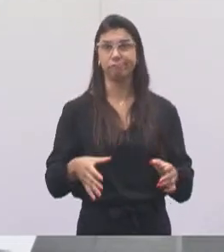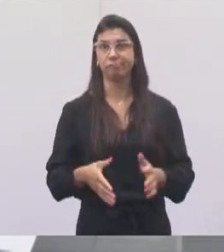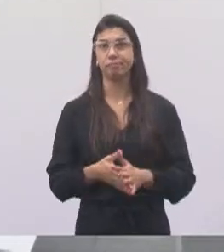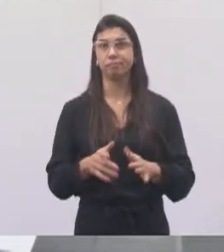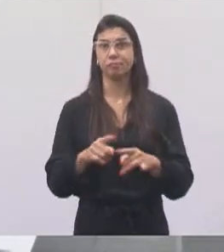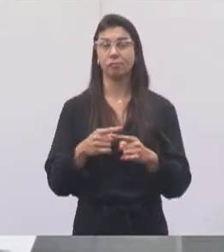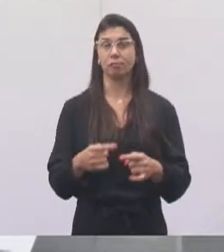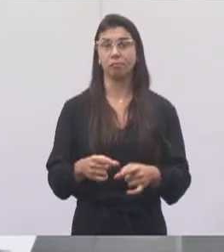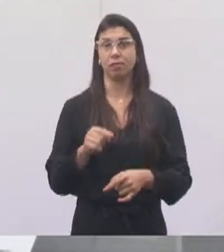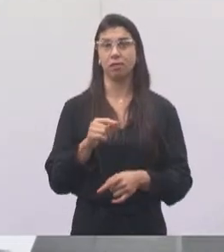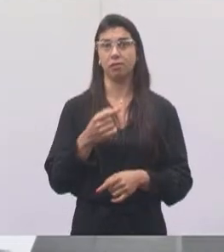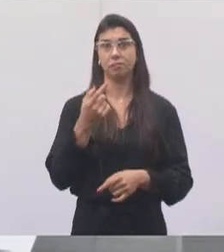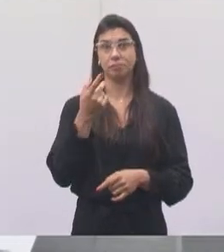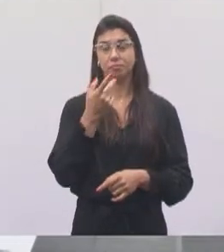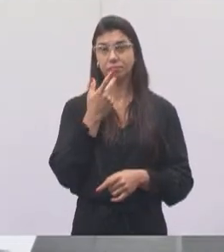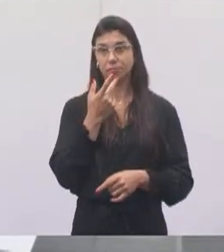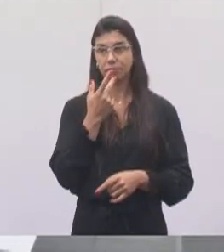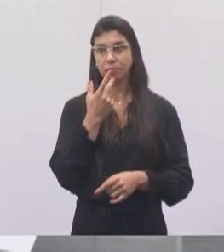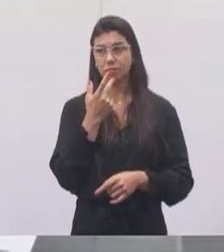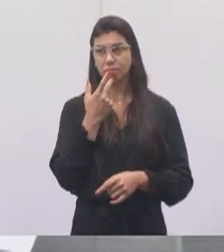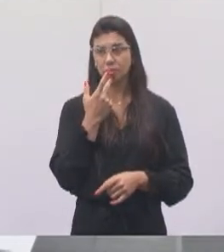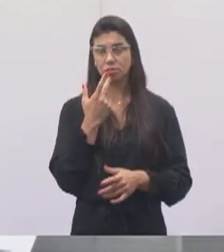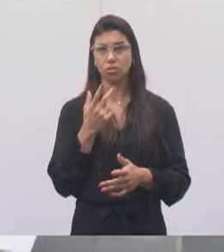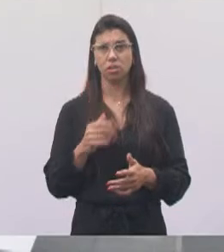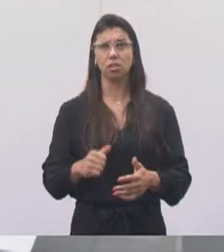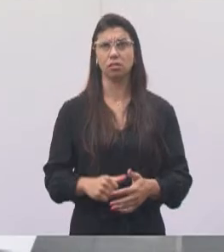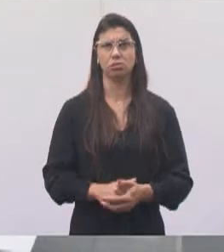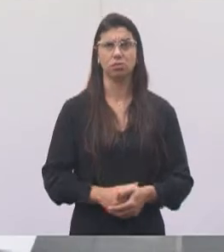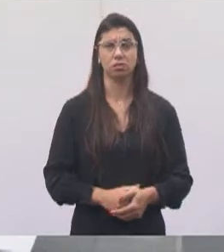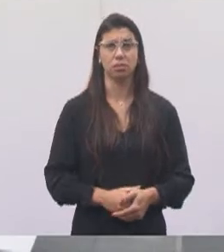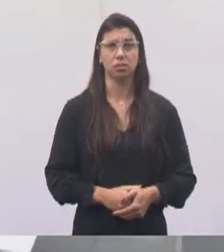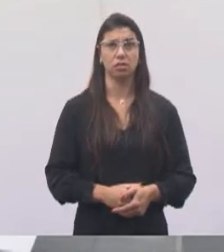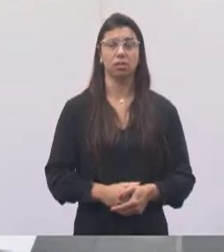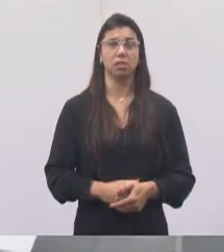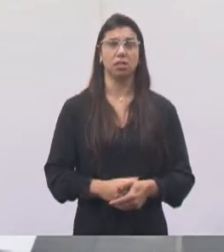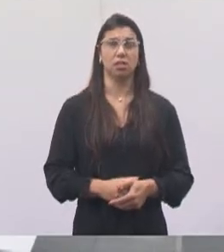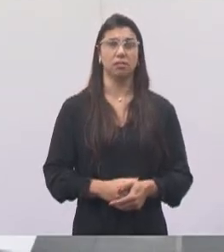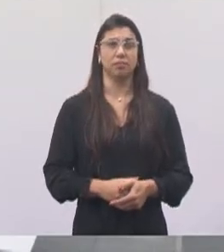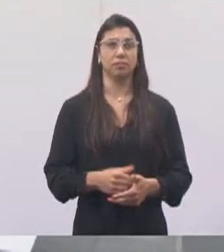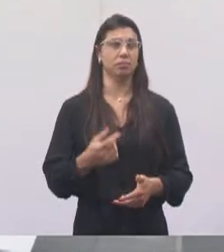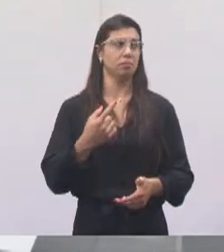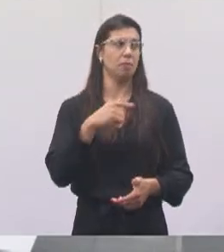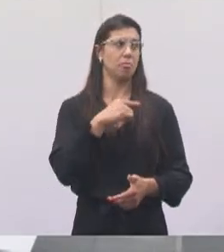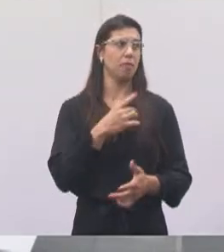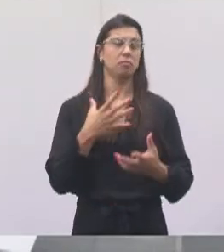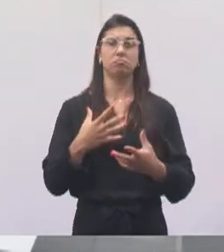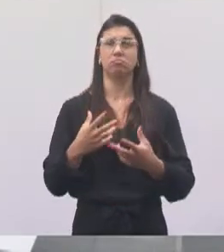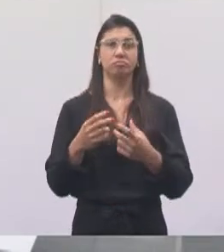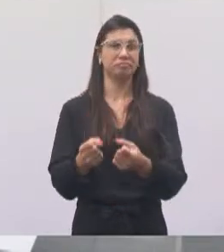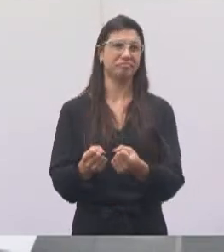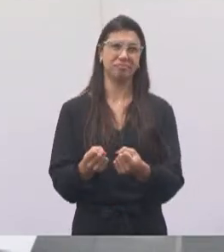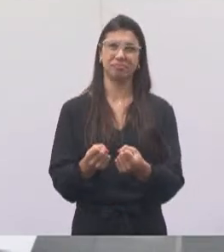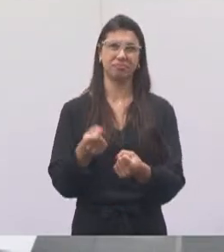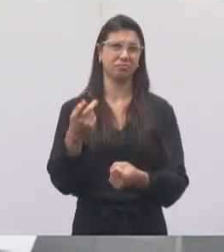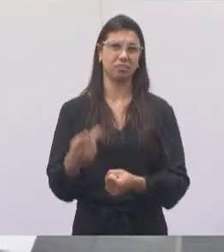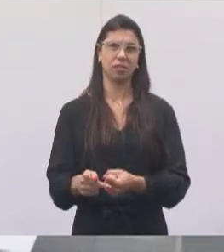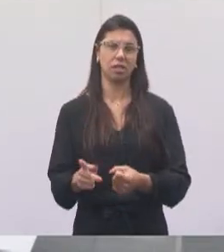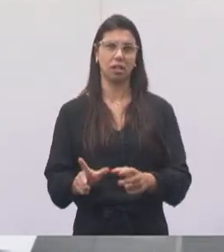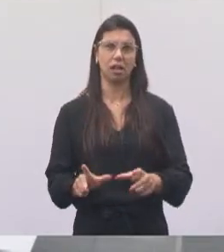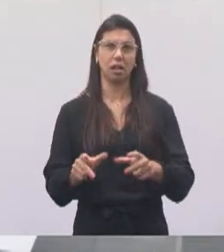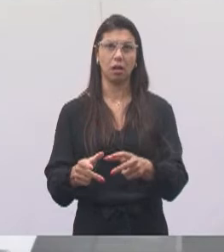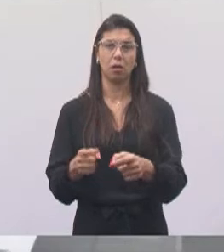vamos dizer, talvez não seja a palavra subordinação, isso não cabe aqui nessa casa.